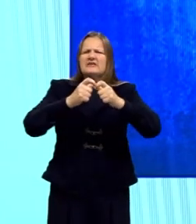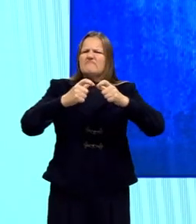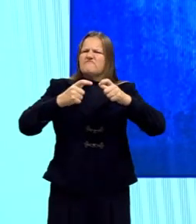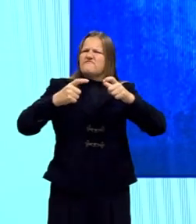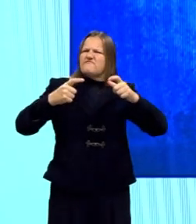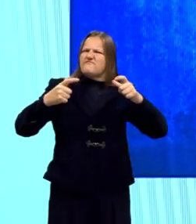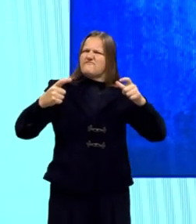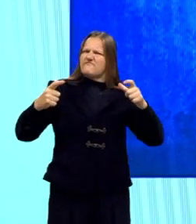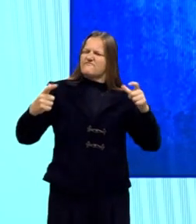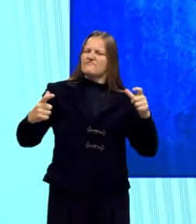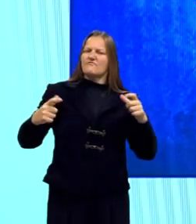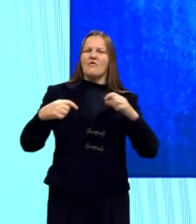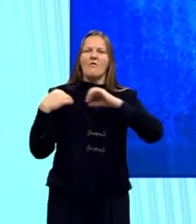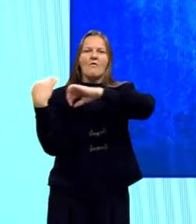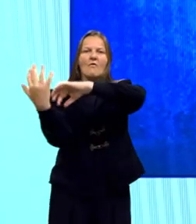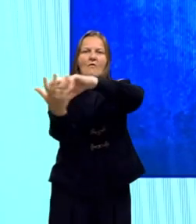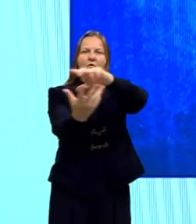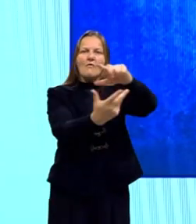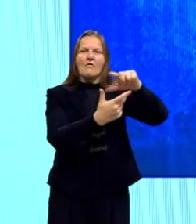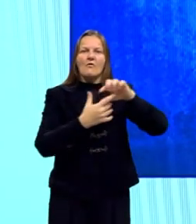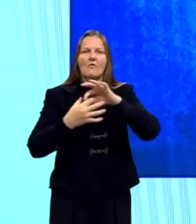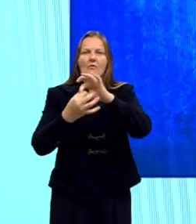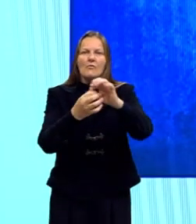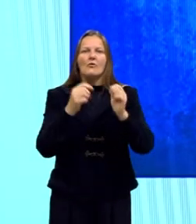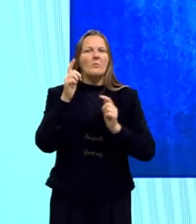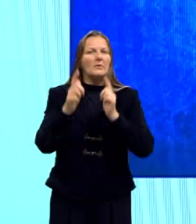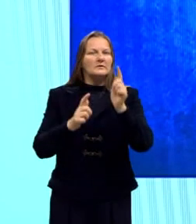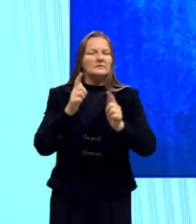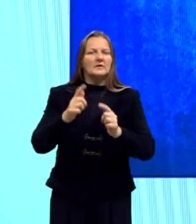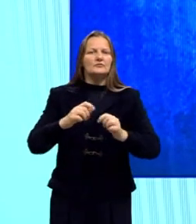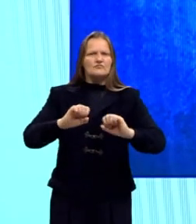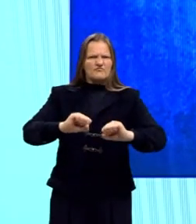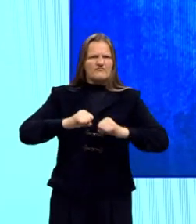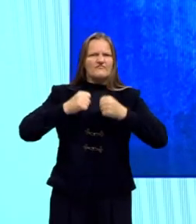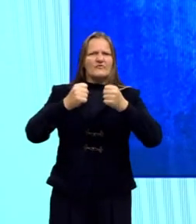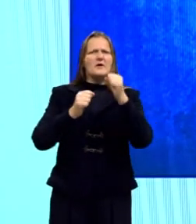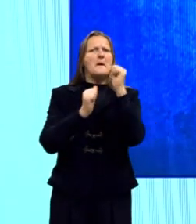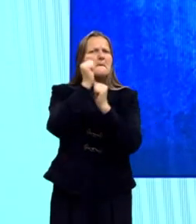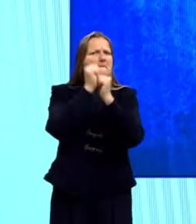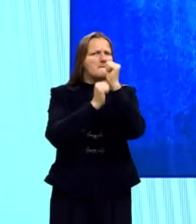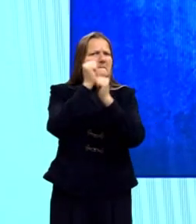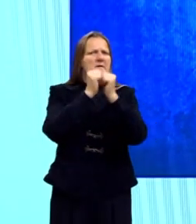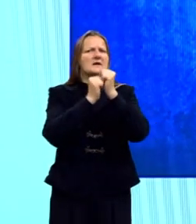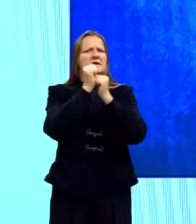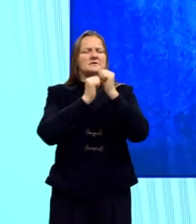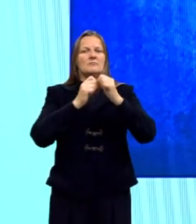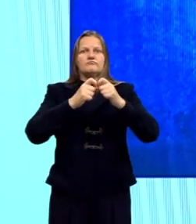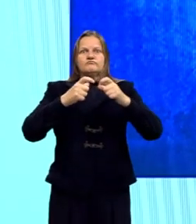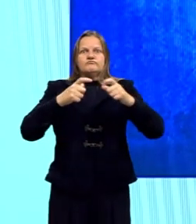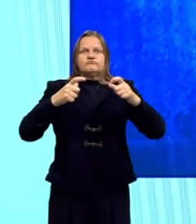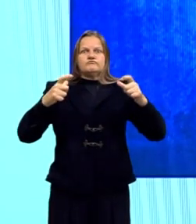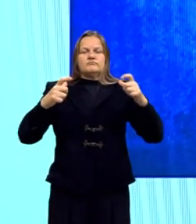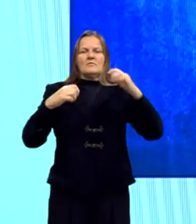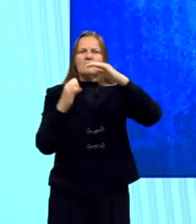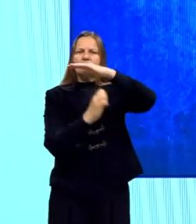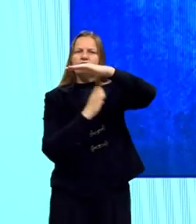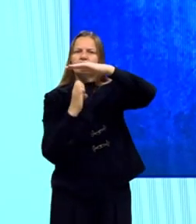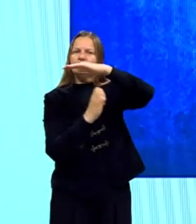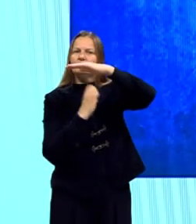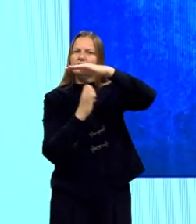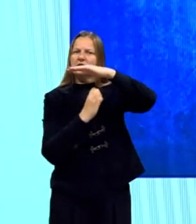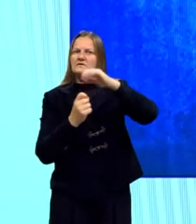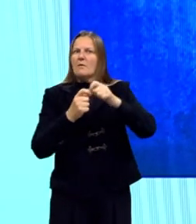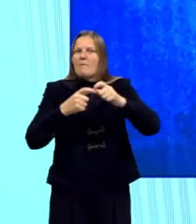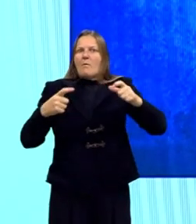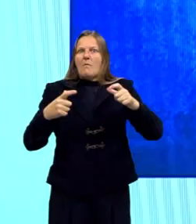tá é o mundo globalizado ele é extremamente fortificado né extremamente calcado e nessas